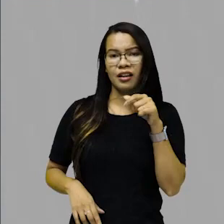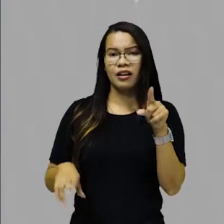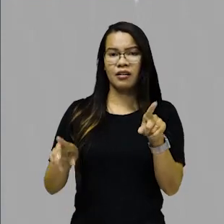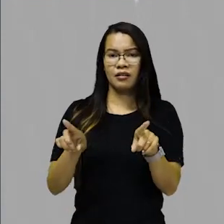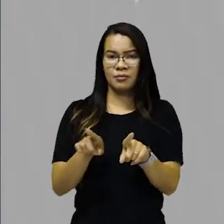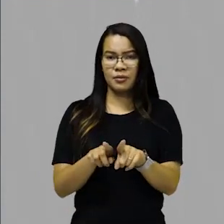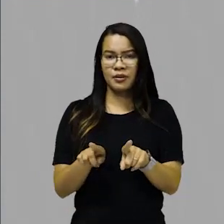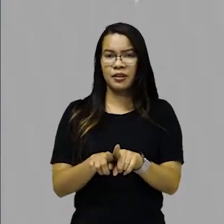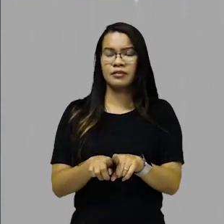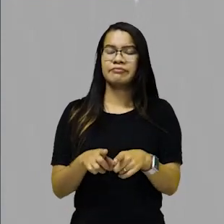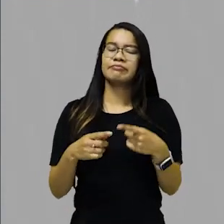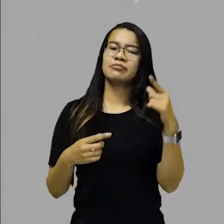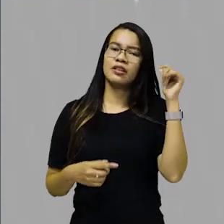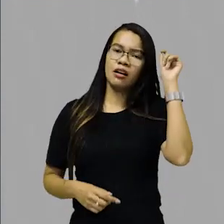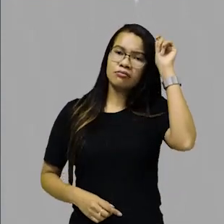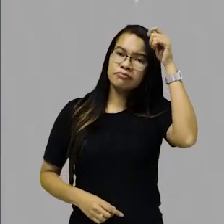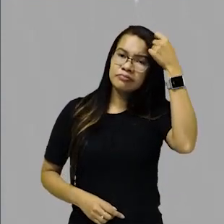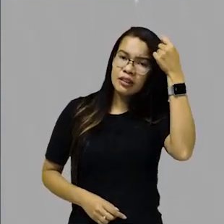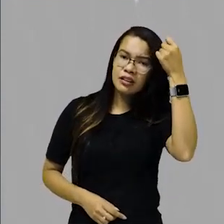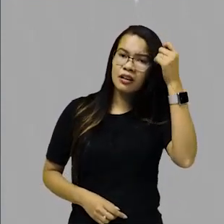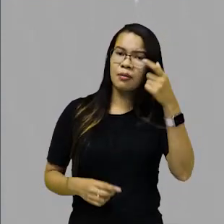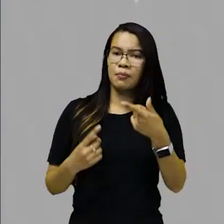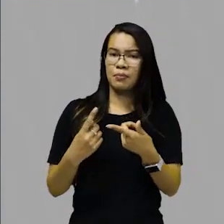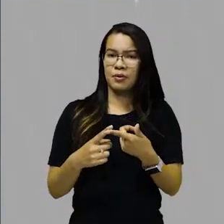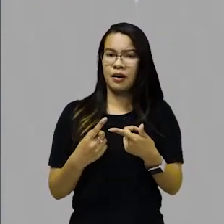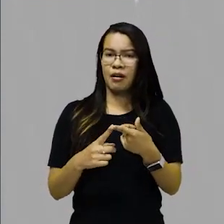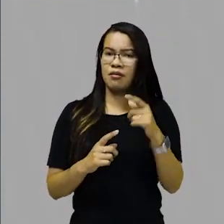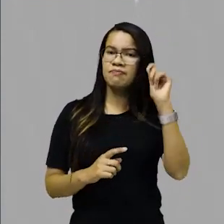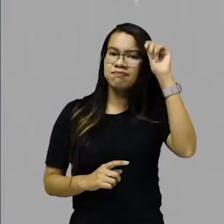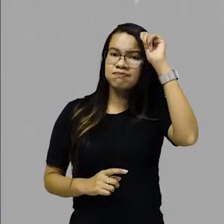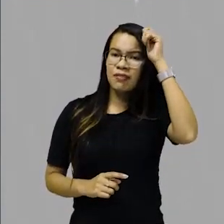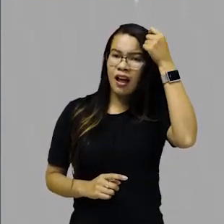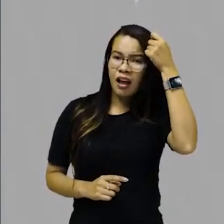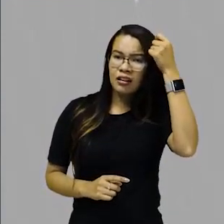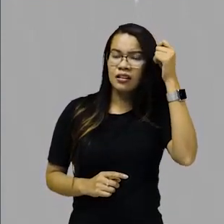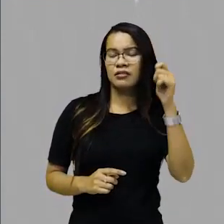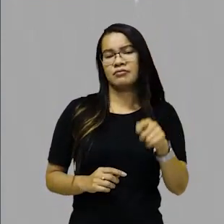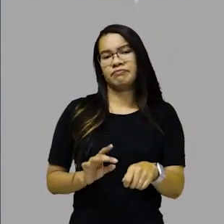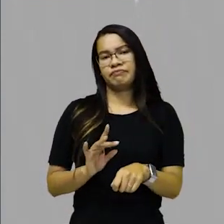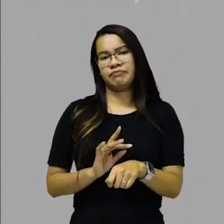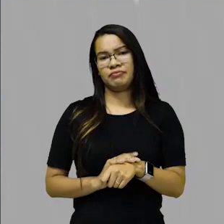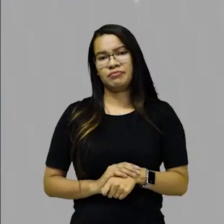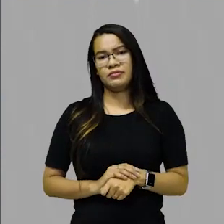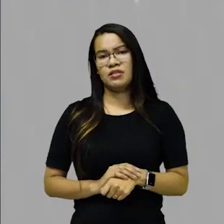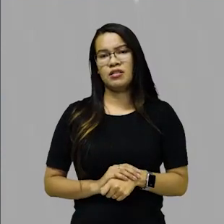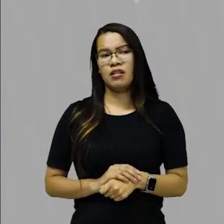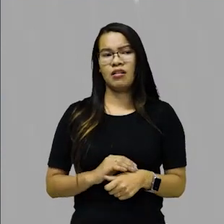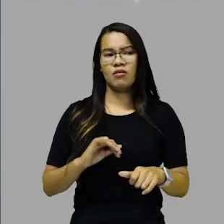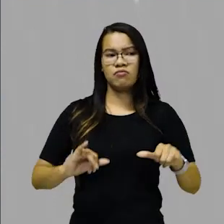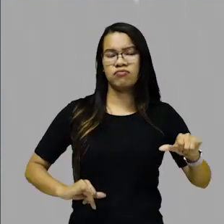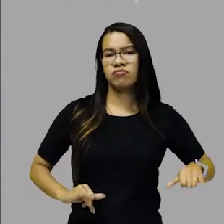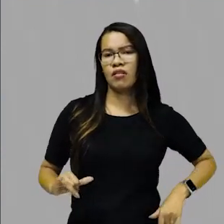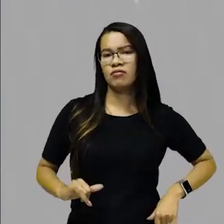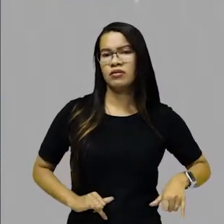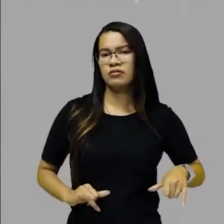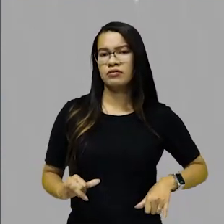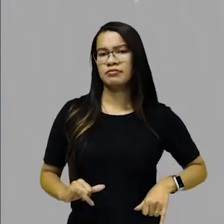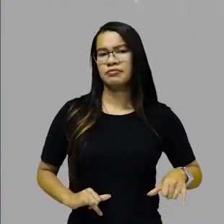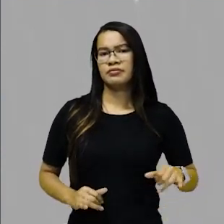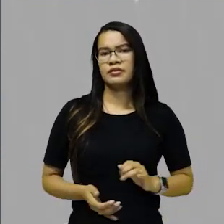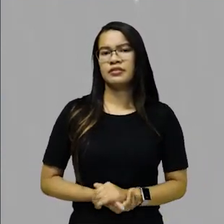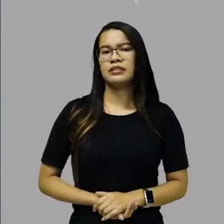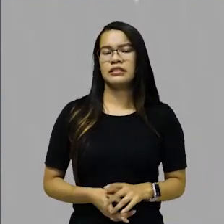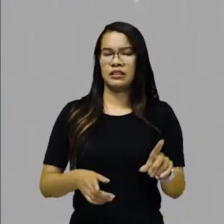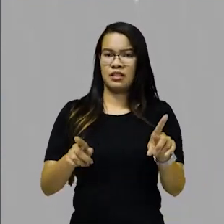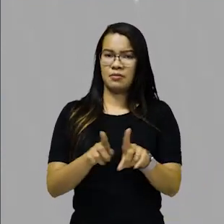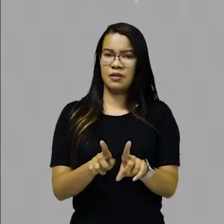ser negra, por ser preta. Ela sofre preconceito por ser mulher e por ser preta. Como ela sofre